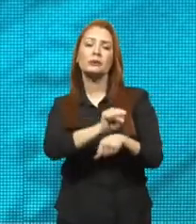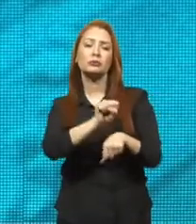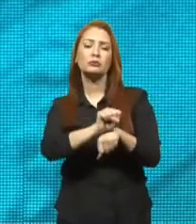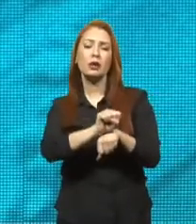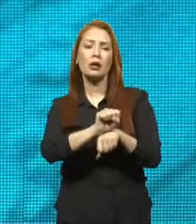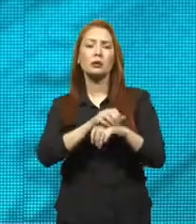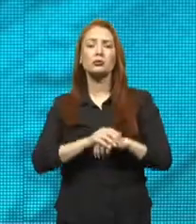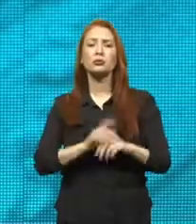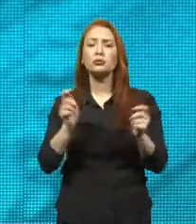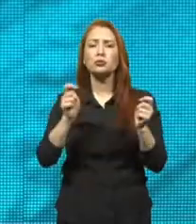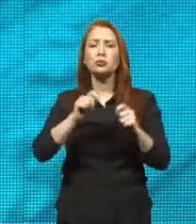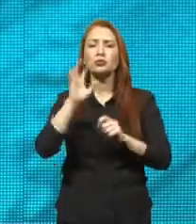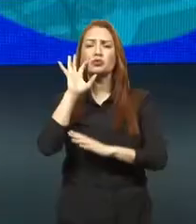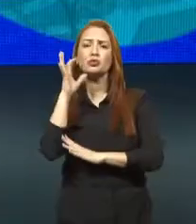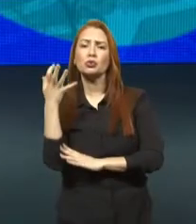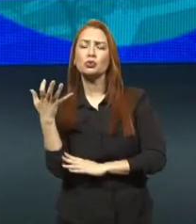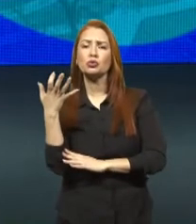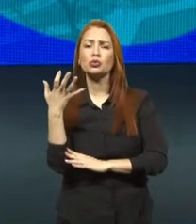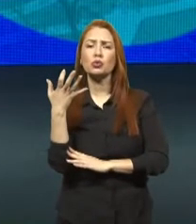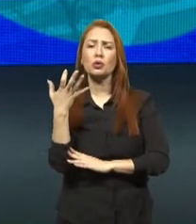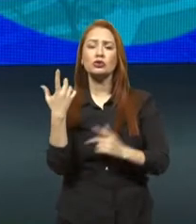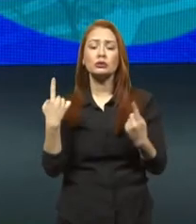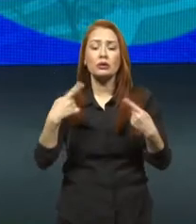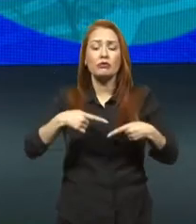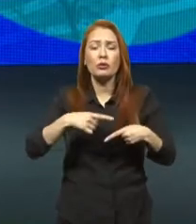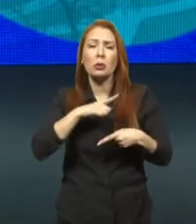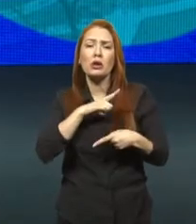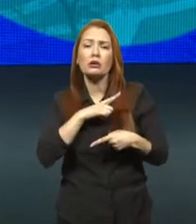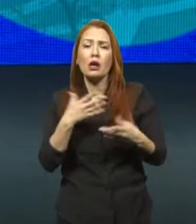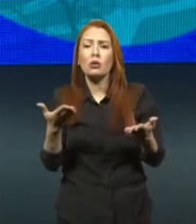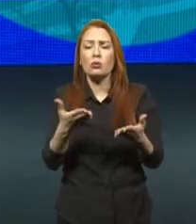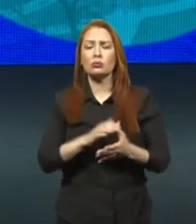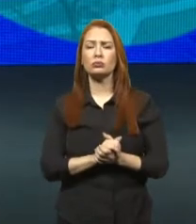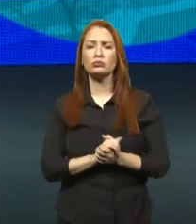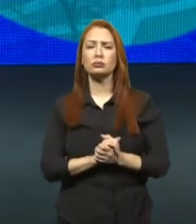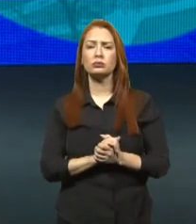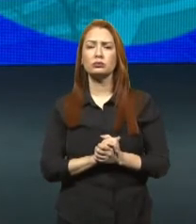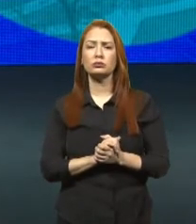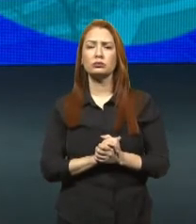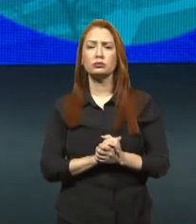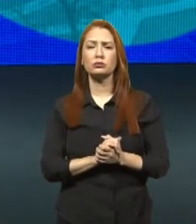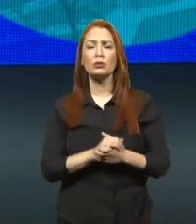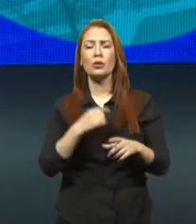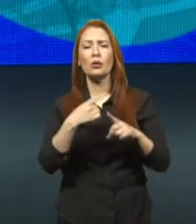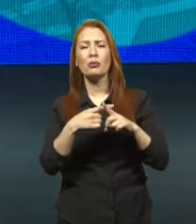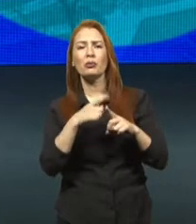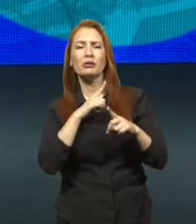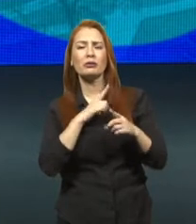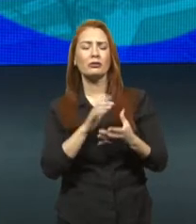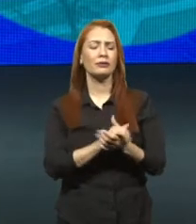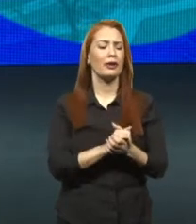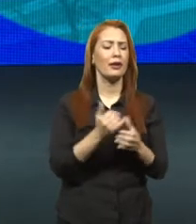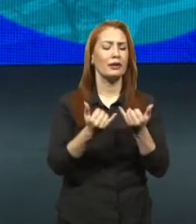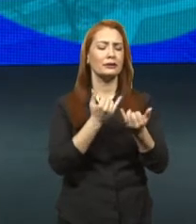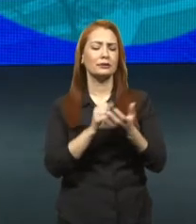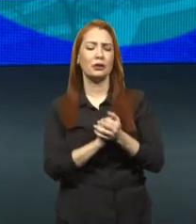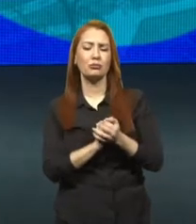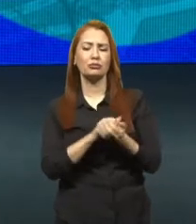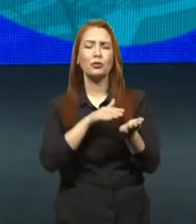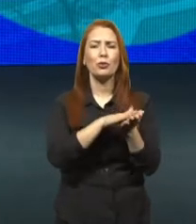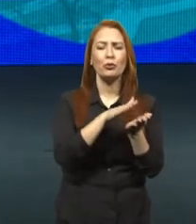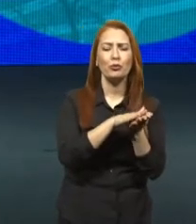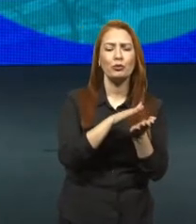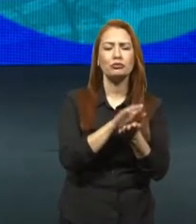ou os desafios que vocês enfrentam hoje em dia? Porque é realmente uma grande cadeia, né? Tem o gerador, tem o consumidor, tem lá o cara